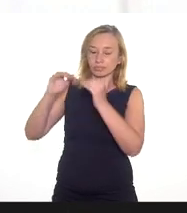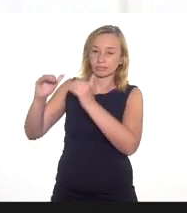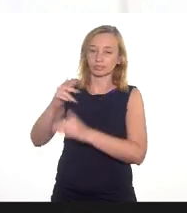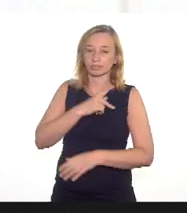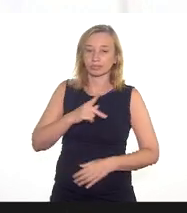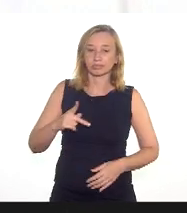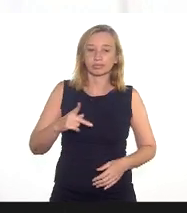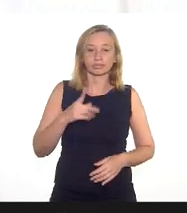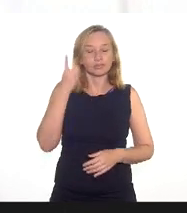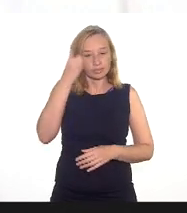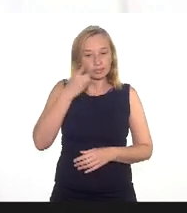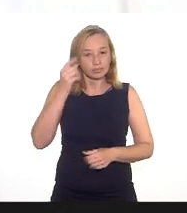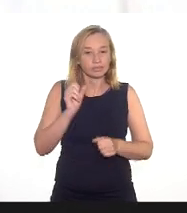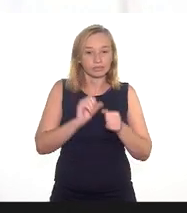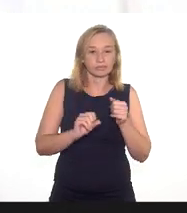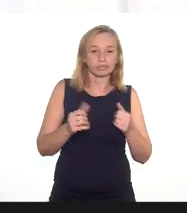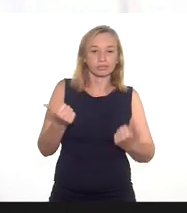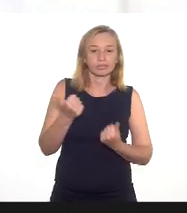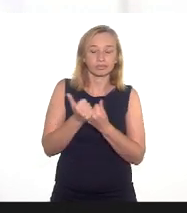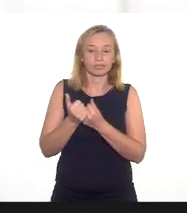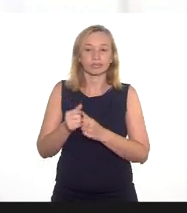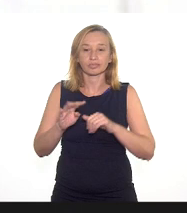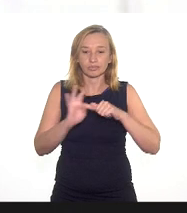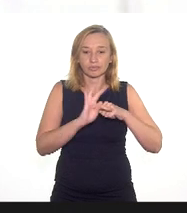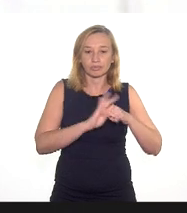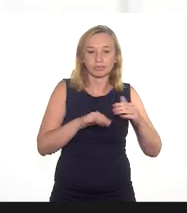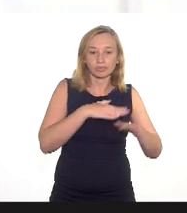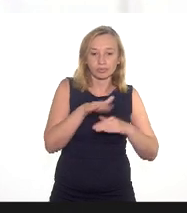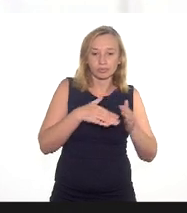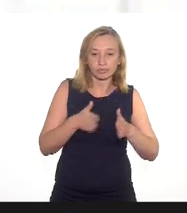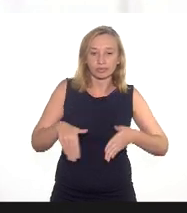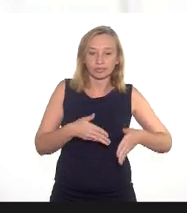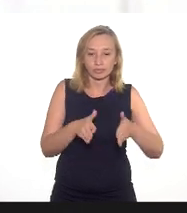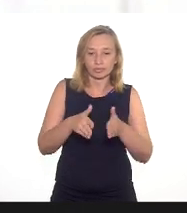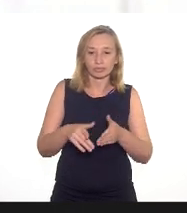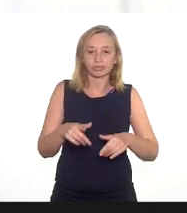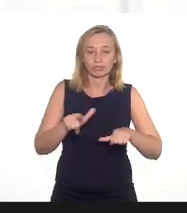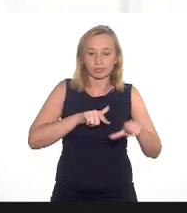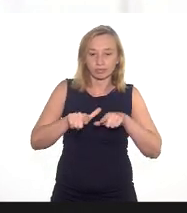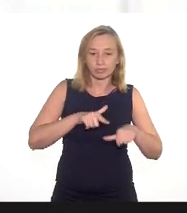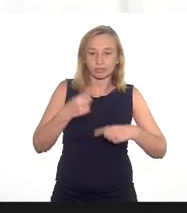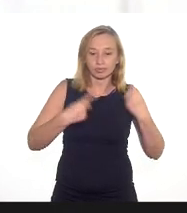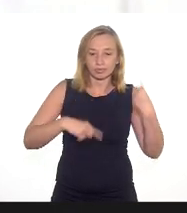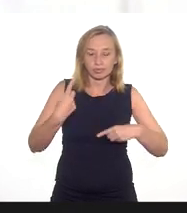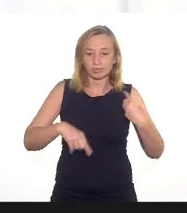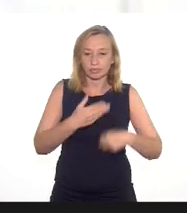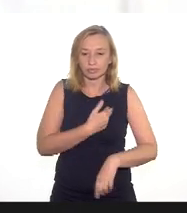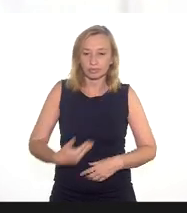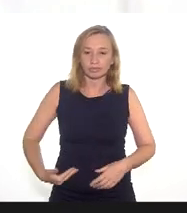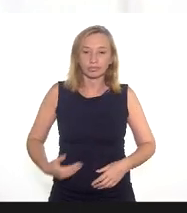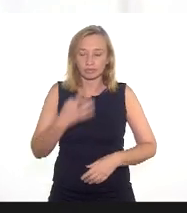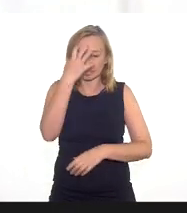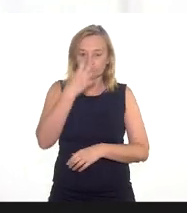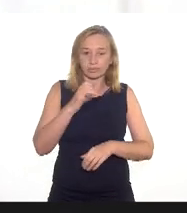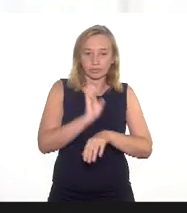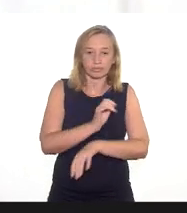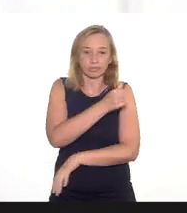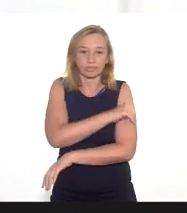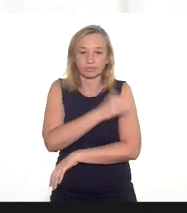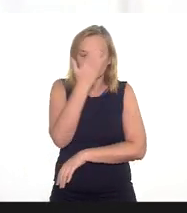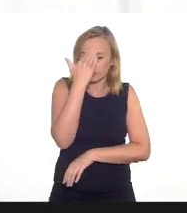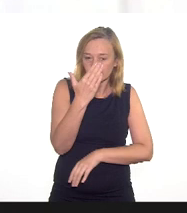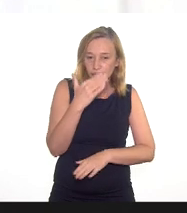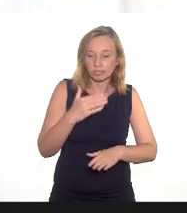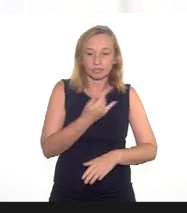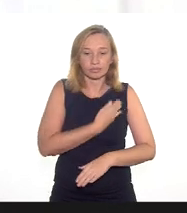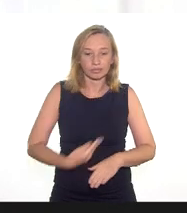apoiar a FITEC em todo esse caminho, para que a gente possa construir um trabalho de política pública sério e relevante no Estado do Rio de Janeiro. Quero agradecer